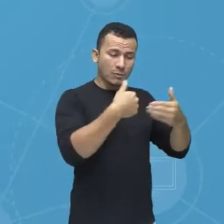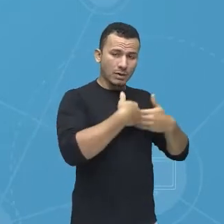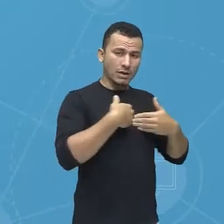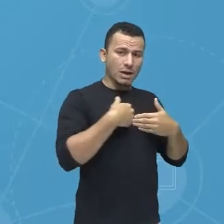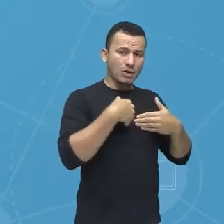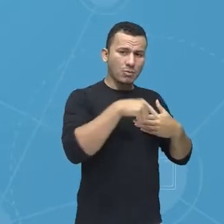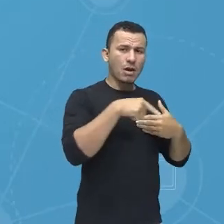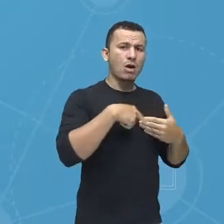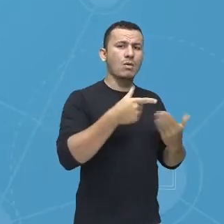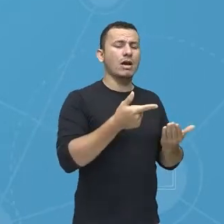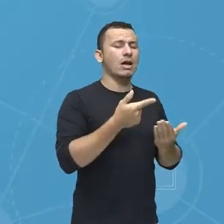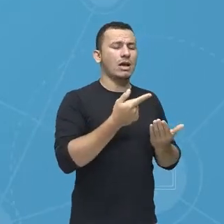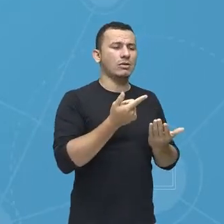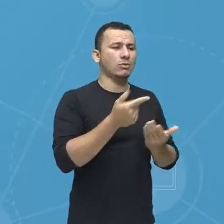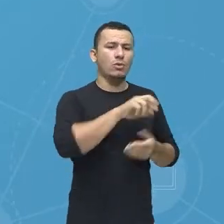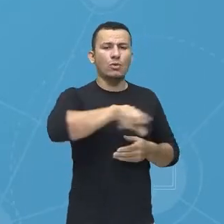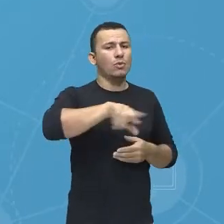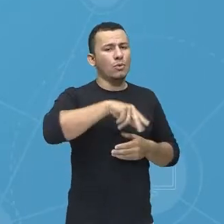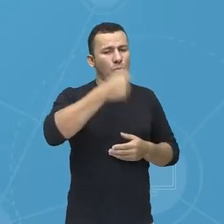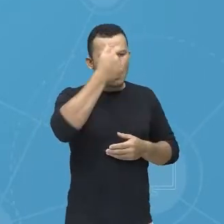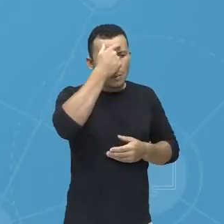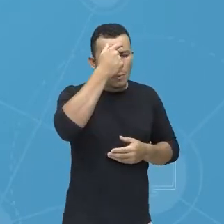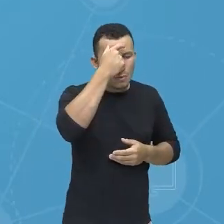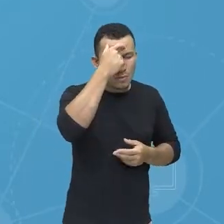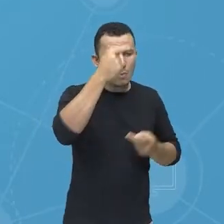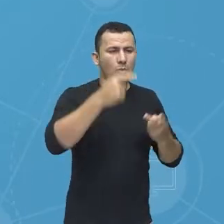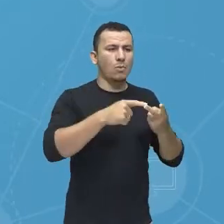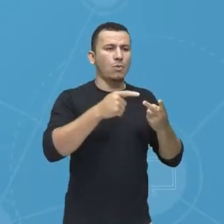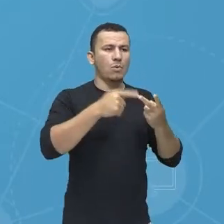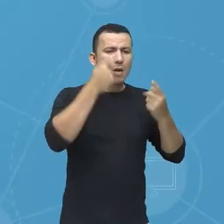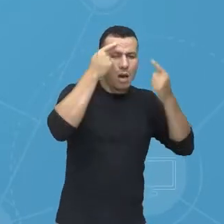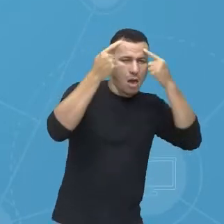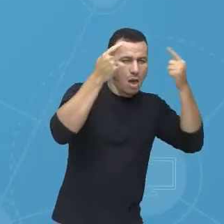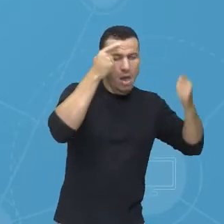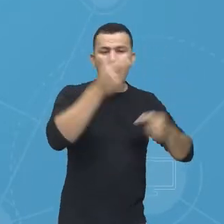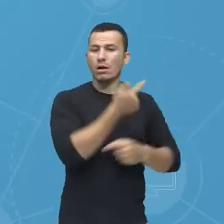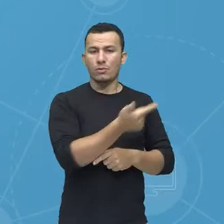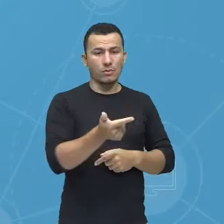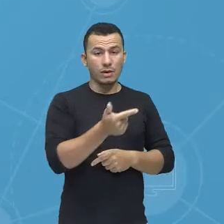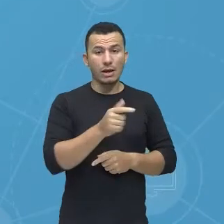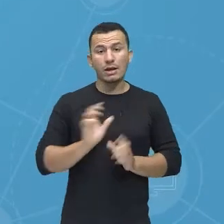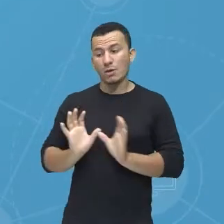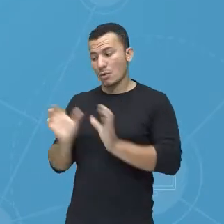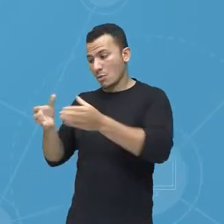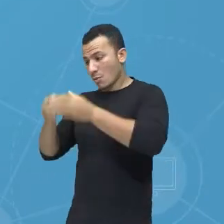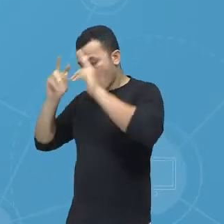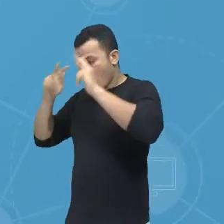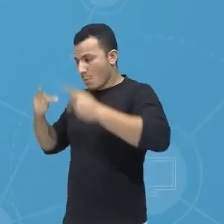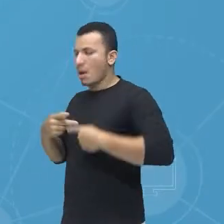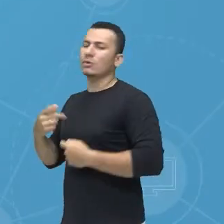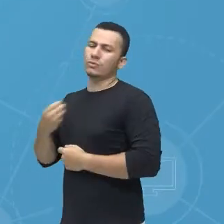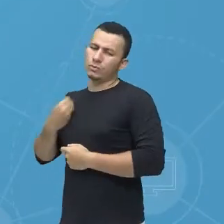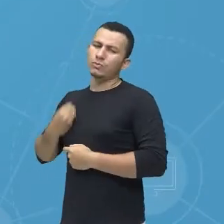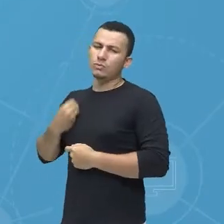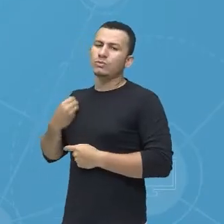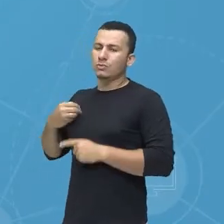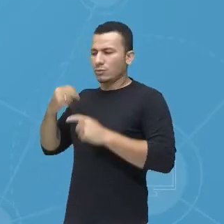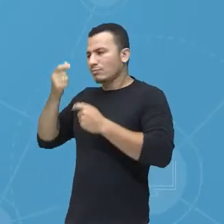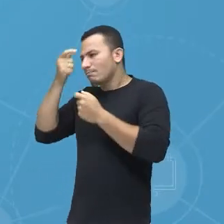são instintivos, não têm o raciocínio. E nós temos o raciocínio, mas nós